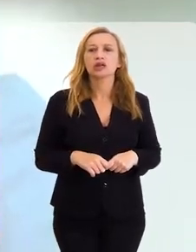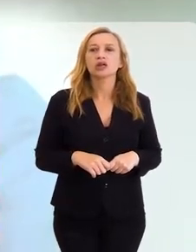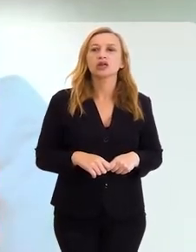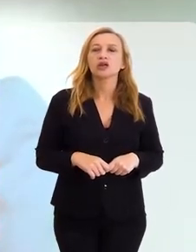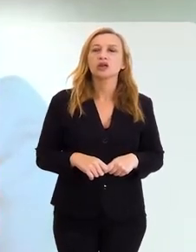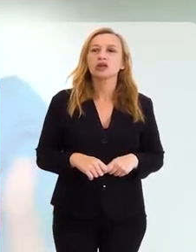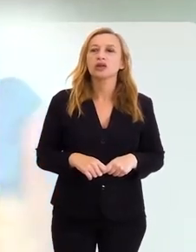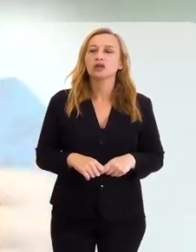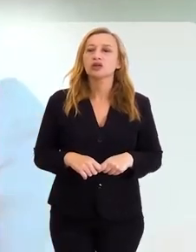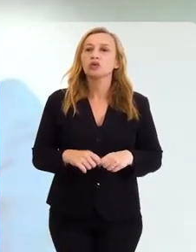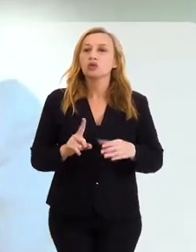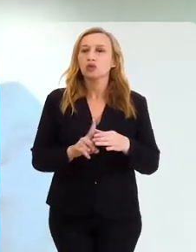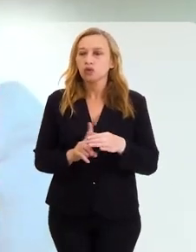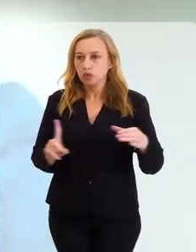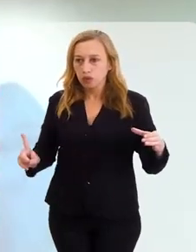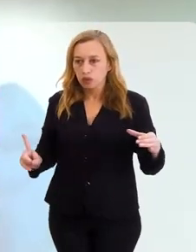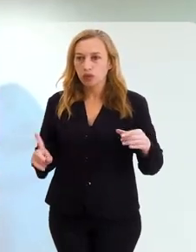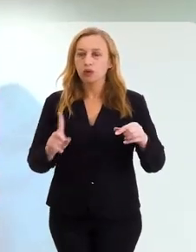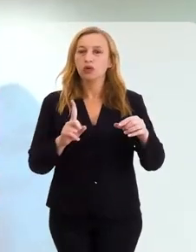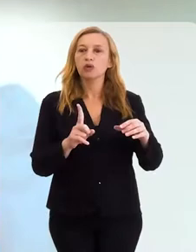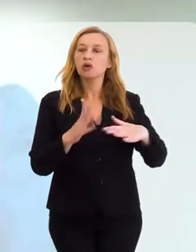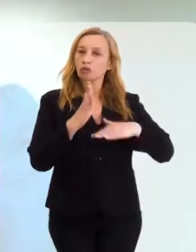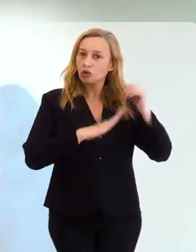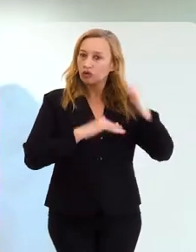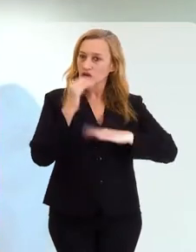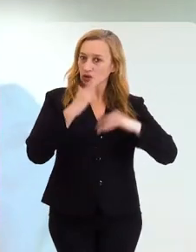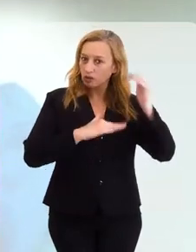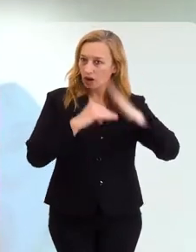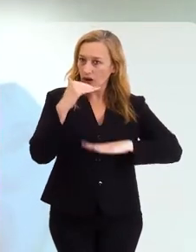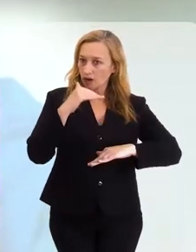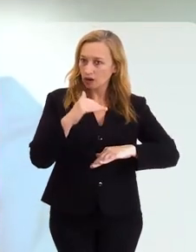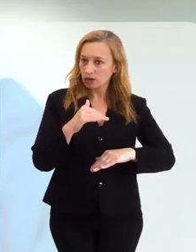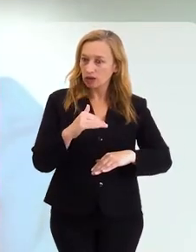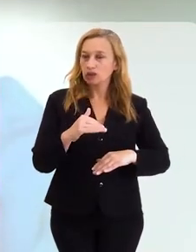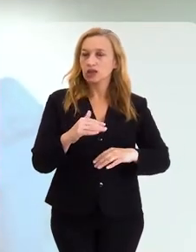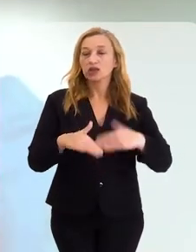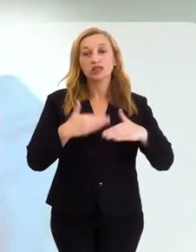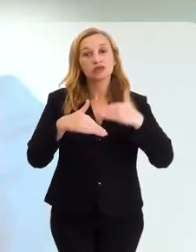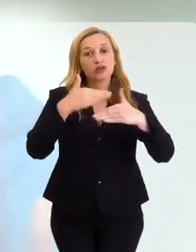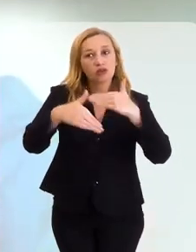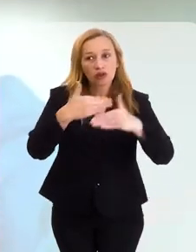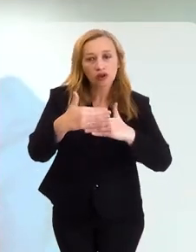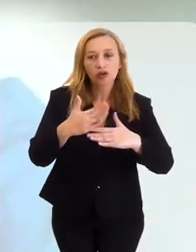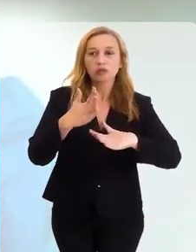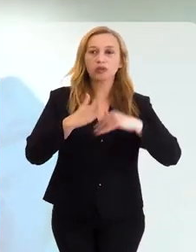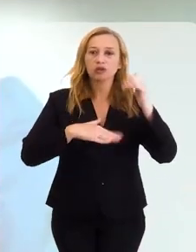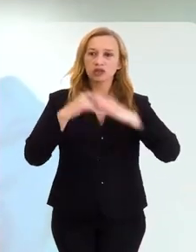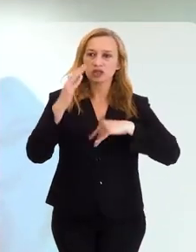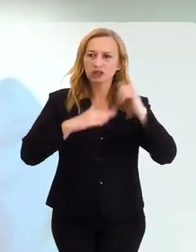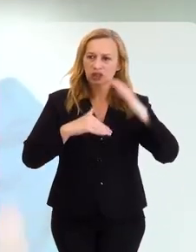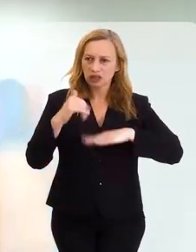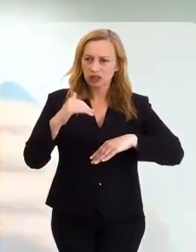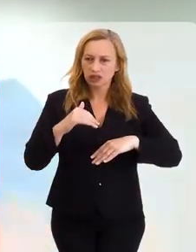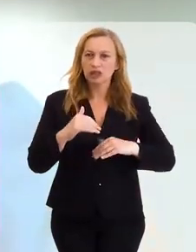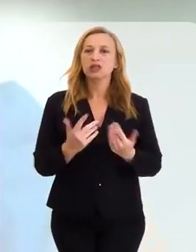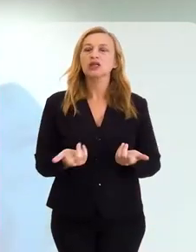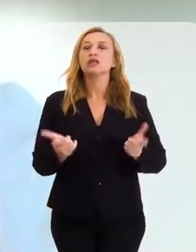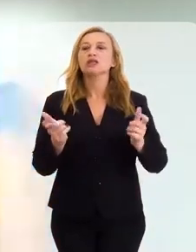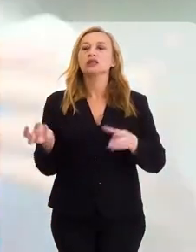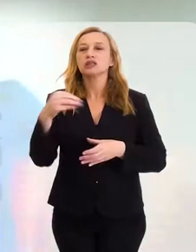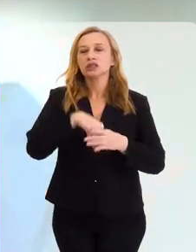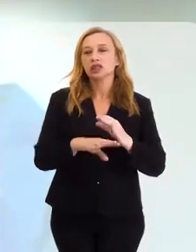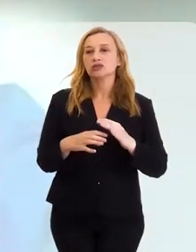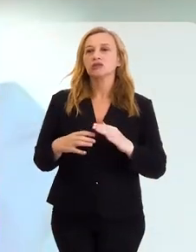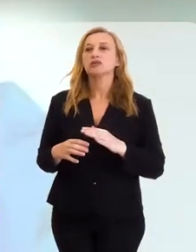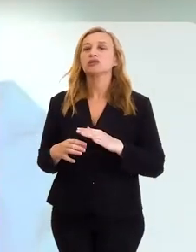isso se tenha um risco, se aumente o risco de isolamento profissional e de dificuldade desse indivíduo de se desenvolver profissionalmente e ascender na